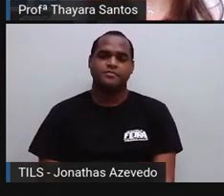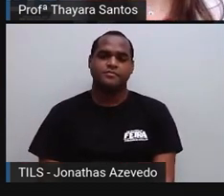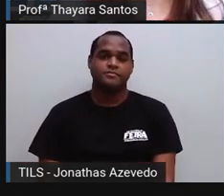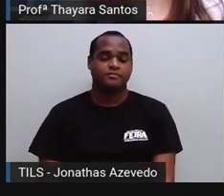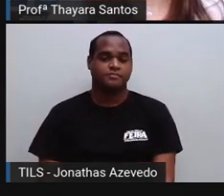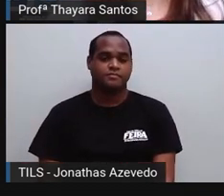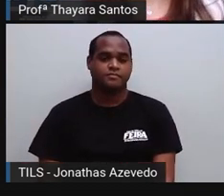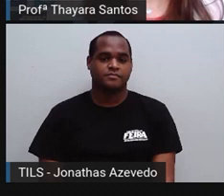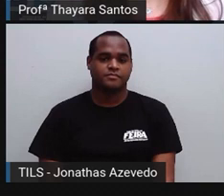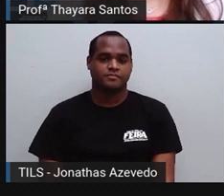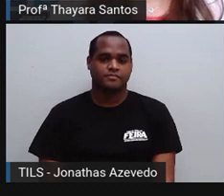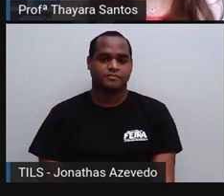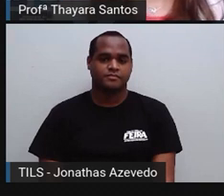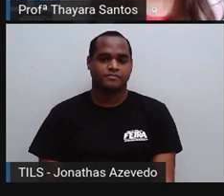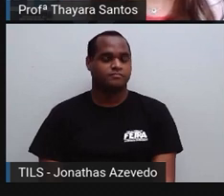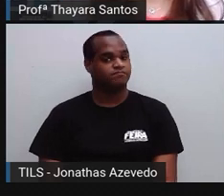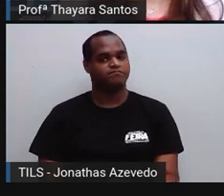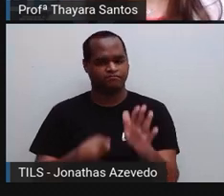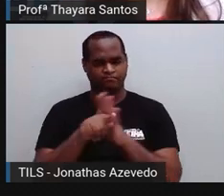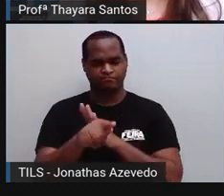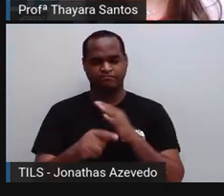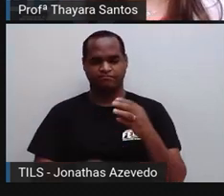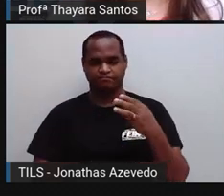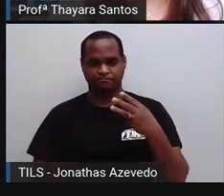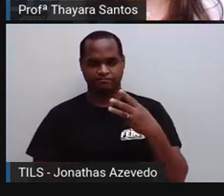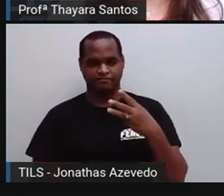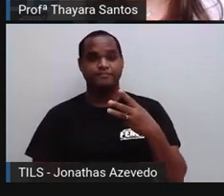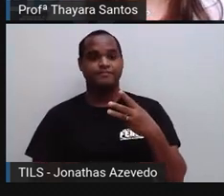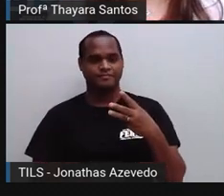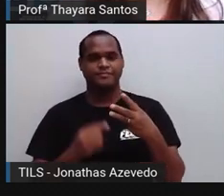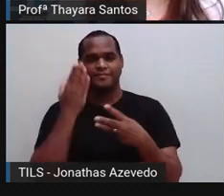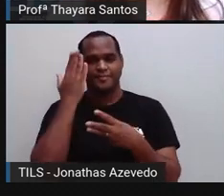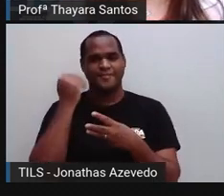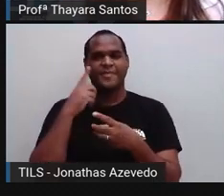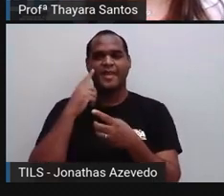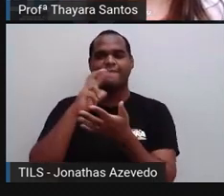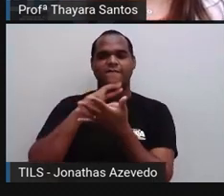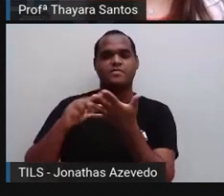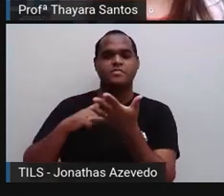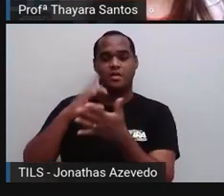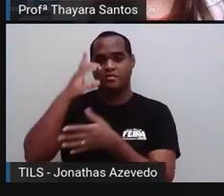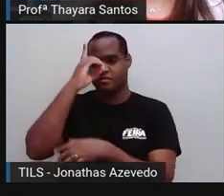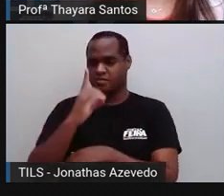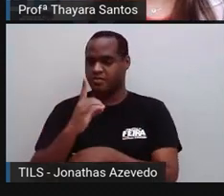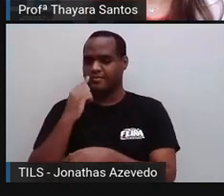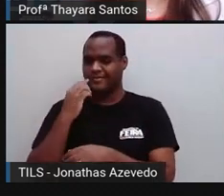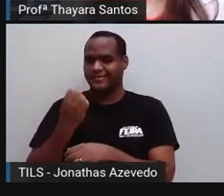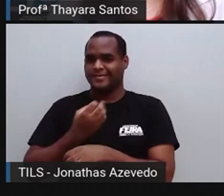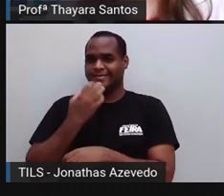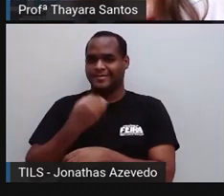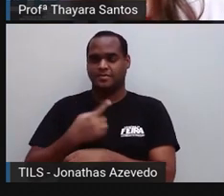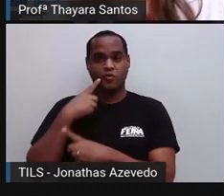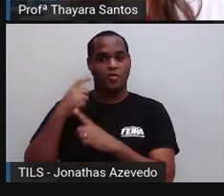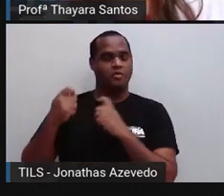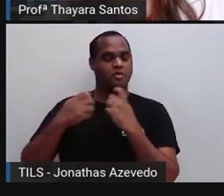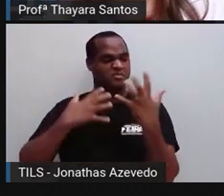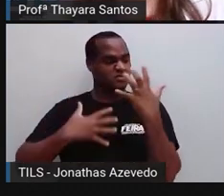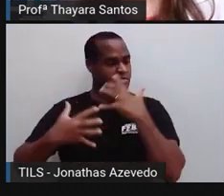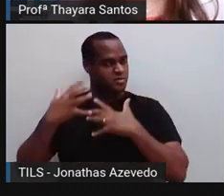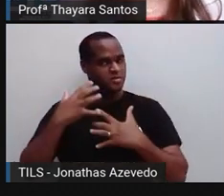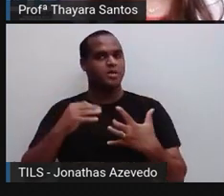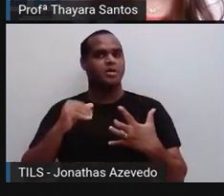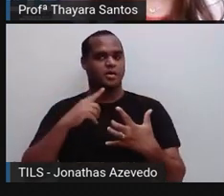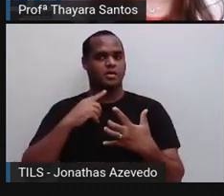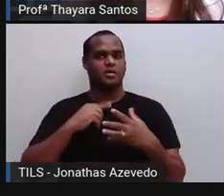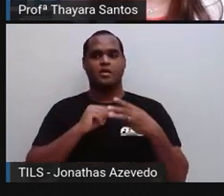Vamos lá. Terceira pergunta. Como se sabe, as drogas podem ser depressoras, estimulantes ou perturbadoras?